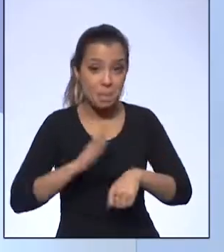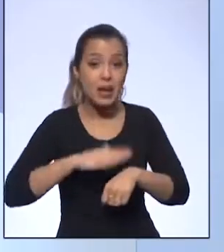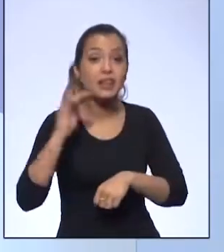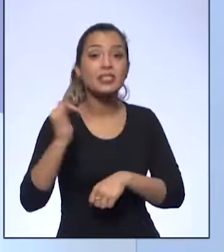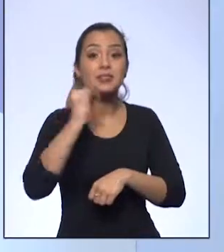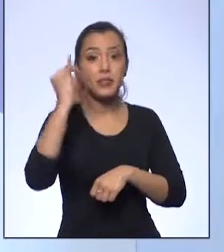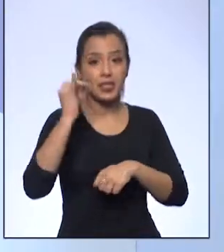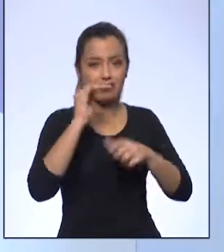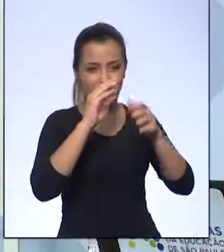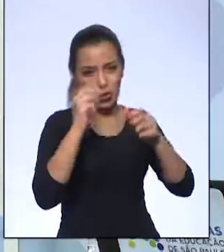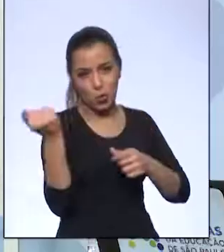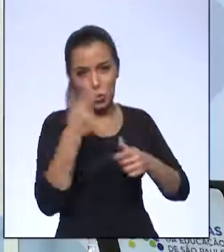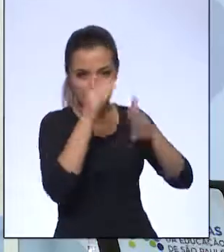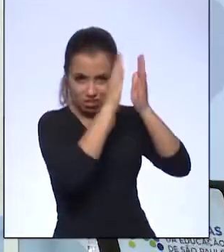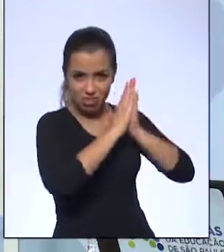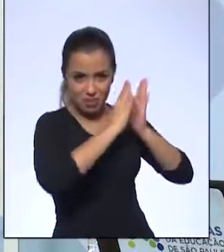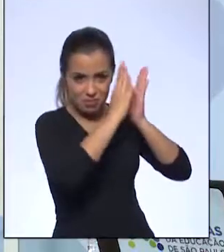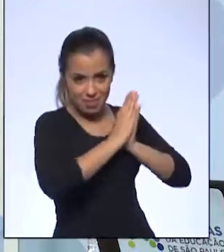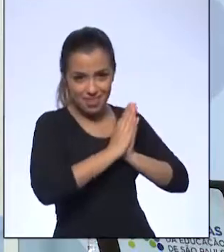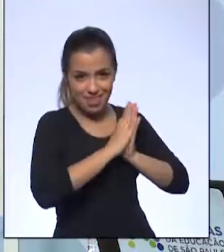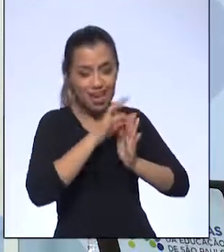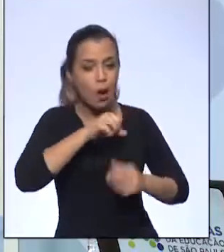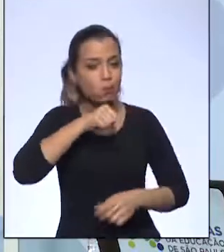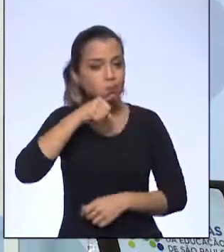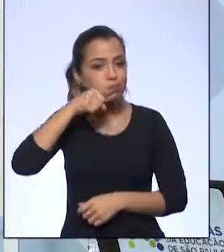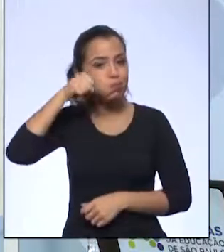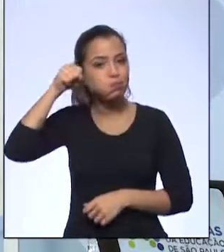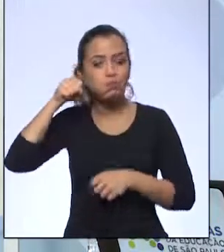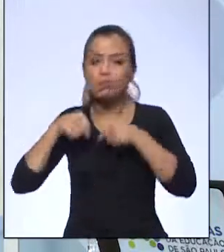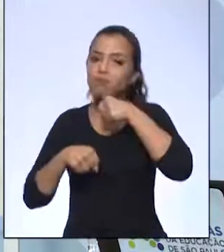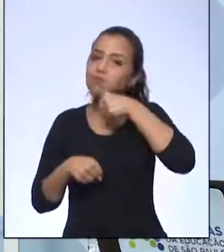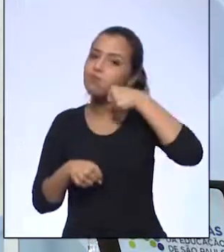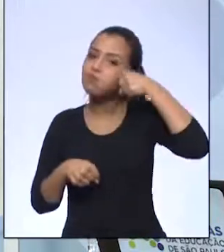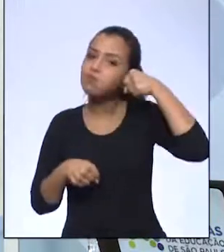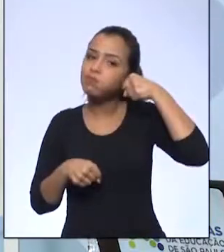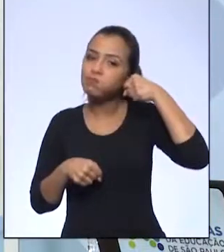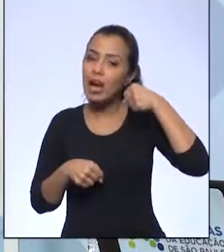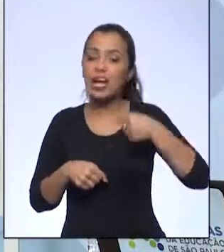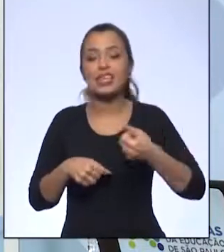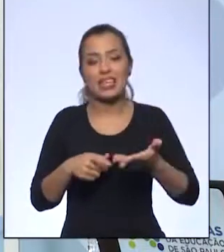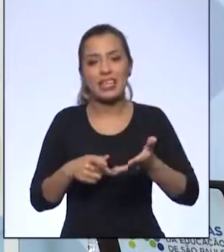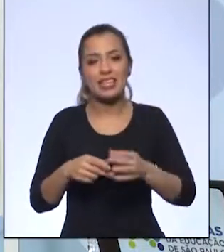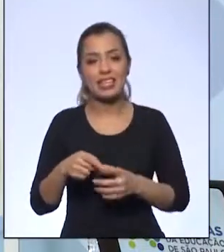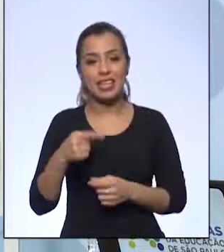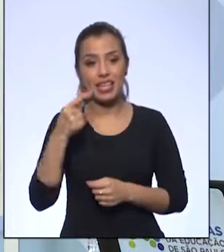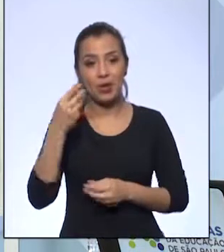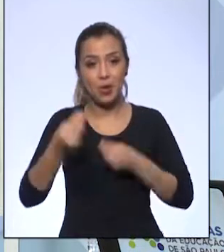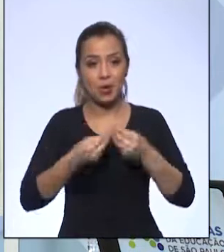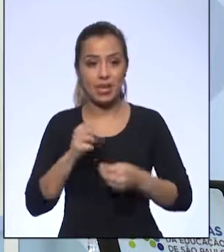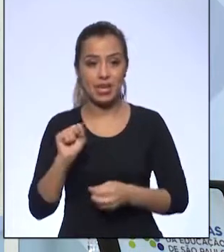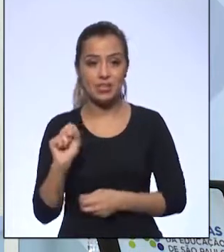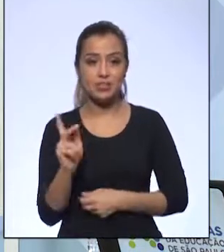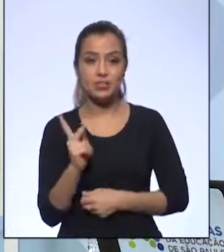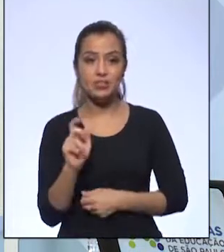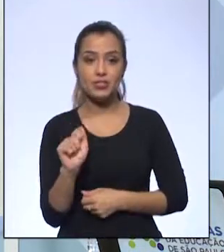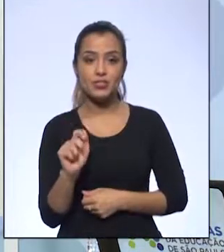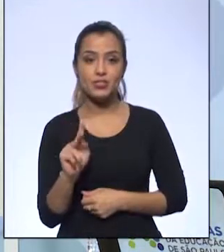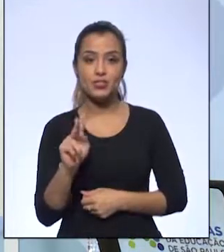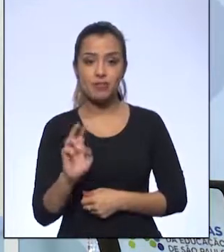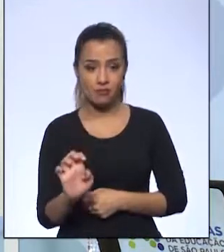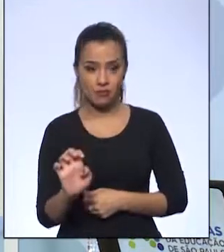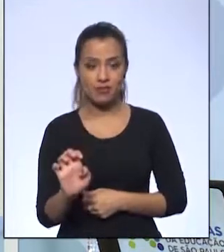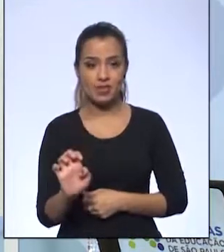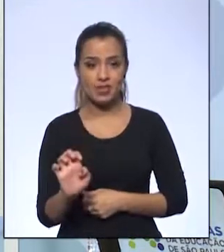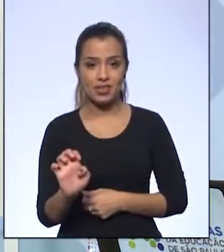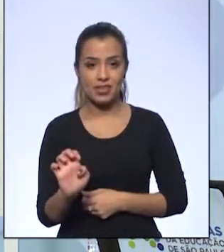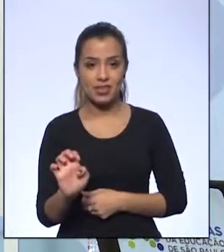a chapinha? Seria o barbeador, né? Barbear em inglês é shave. Se